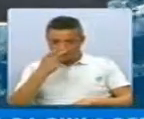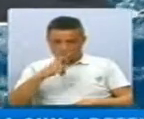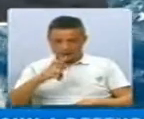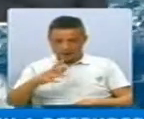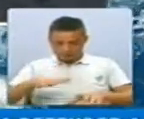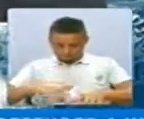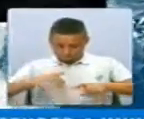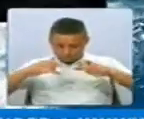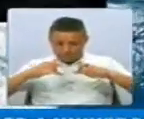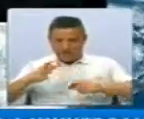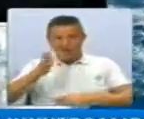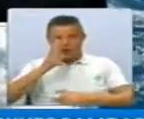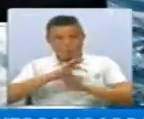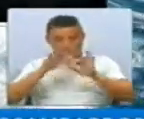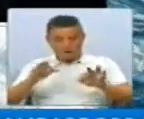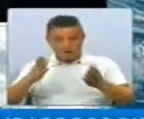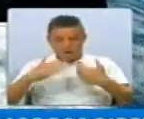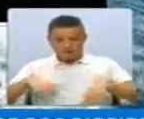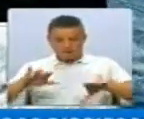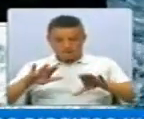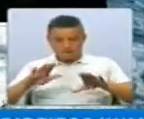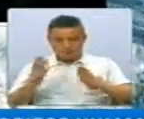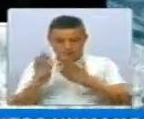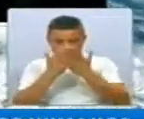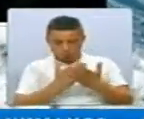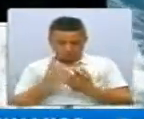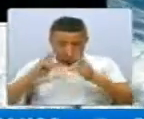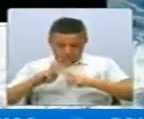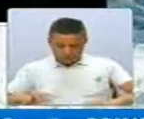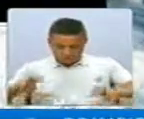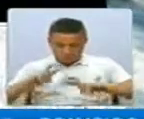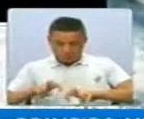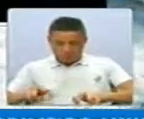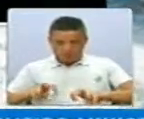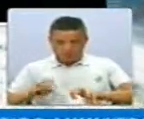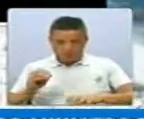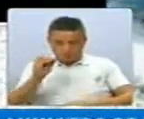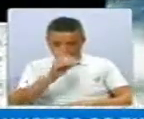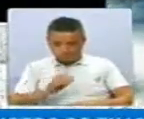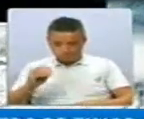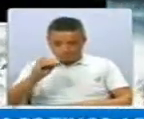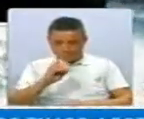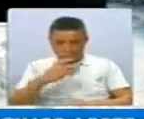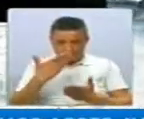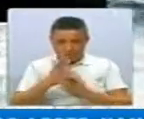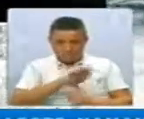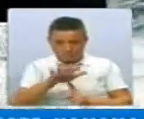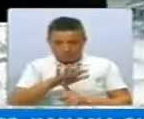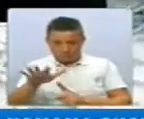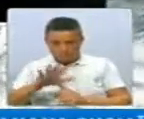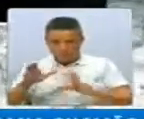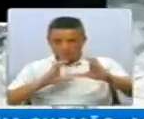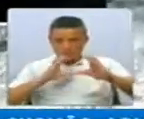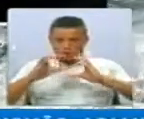por exemplo. E, de acordo com este estudo que foi apresentado por este investigador, são essas bolhas que influenciaram a comunicação